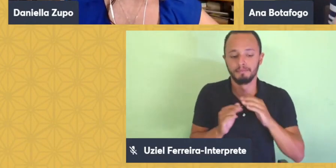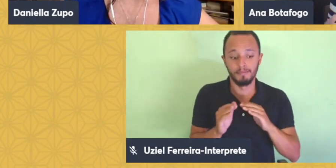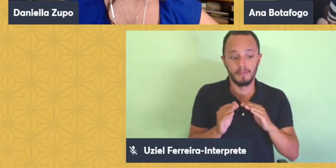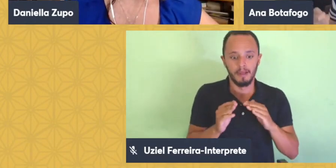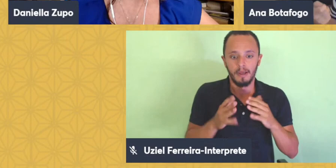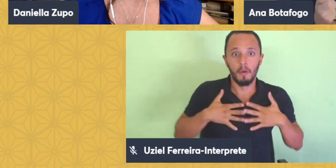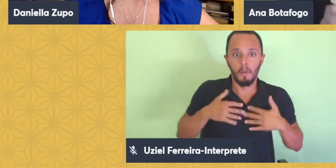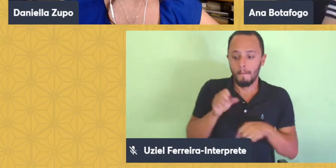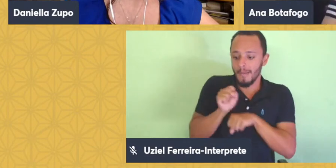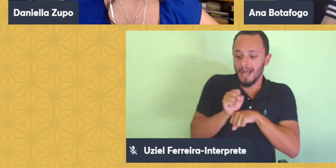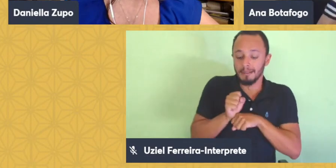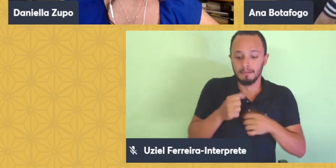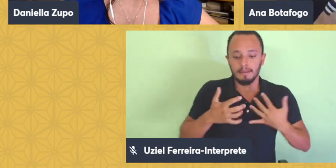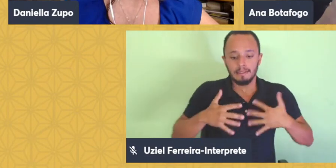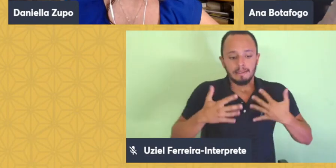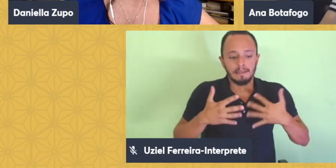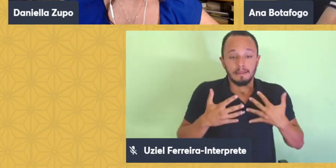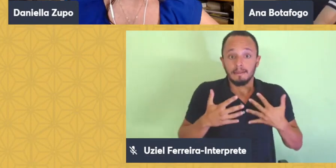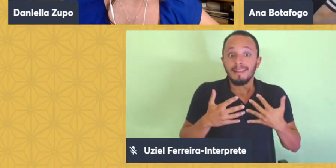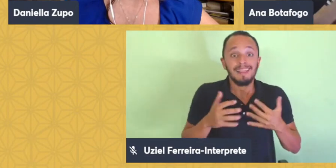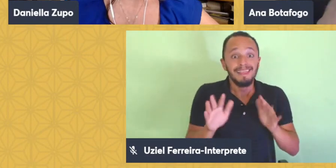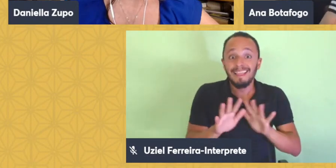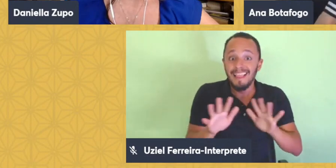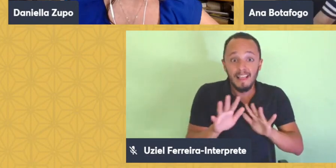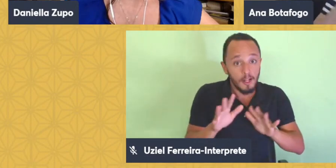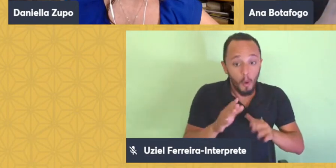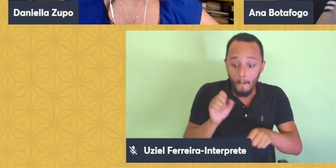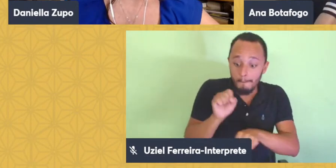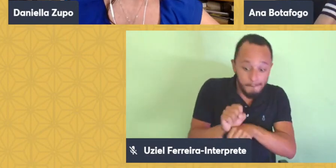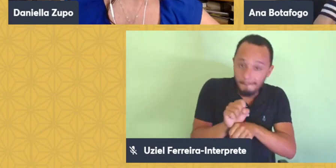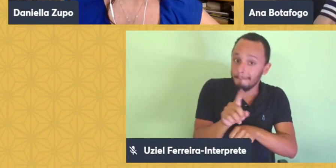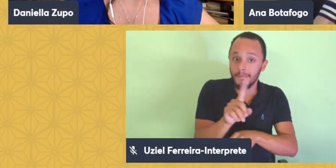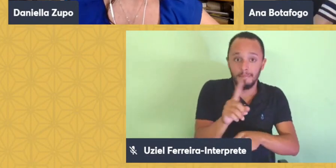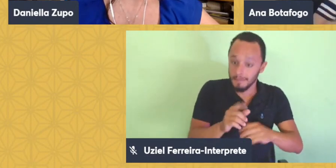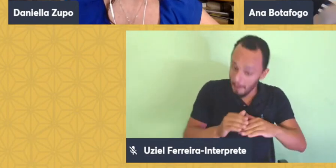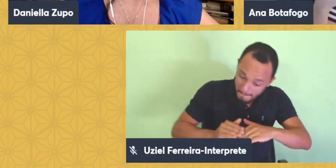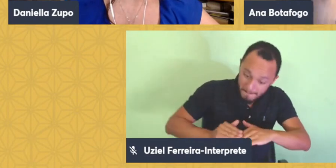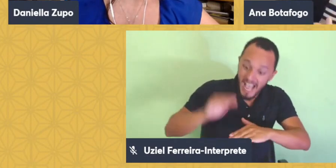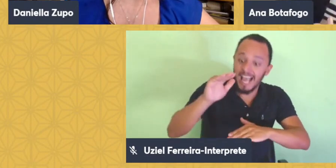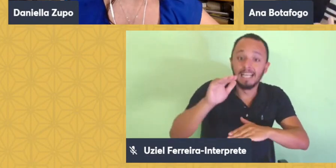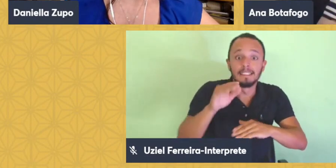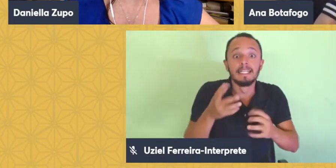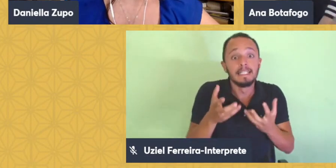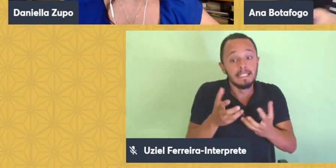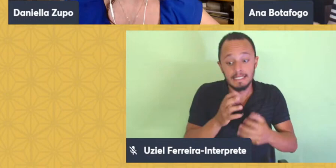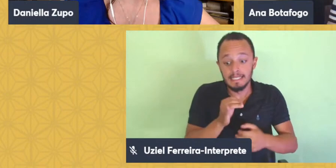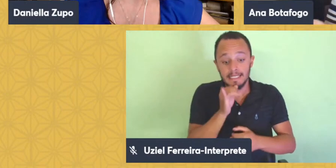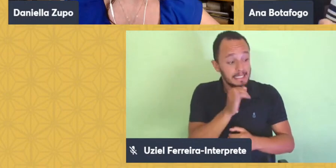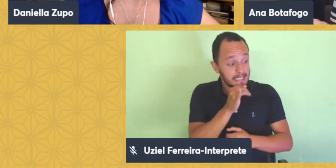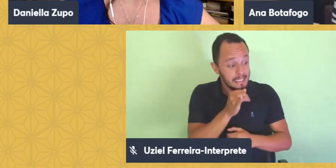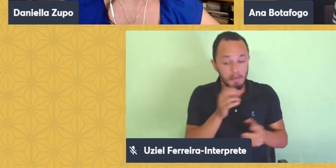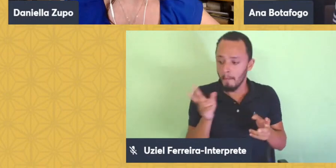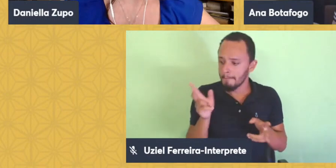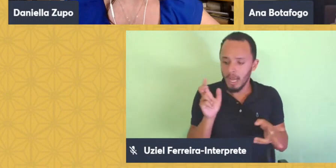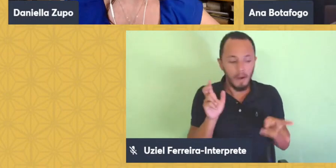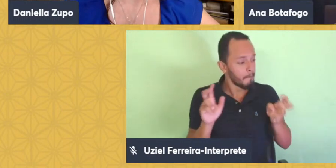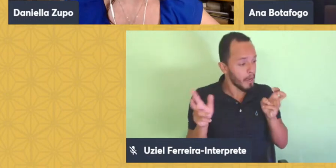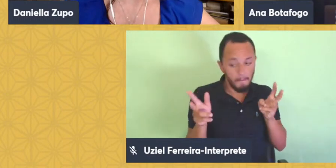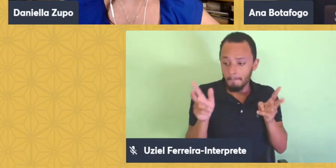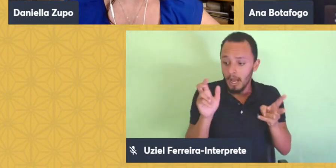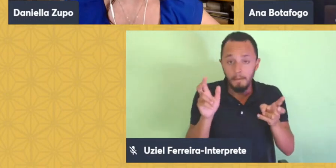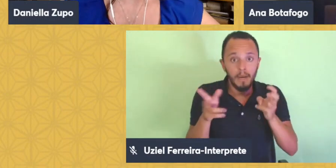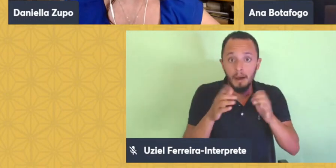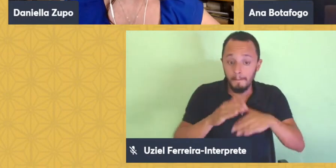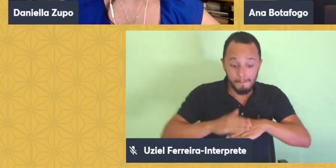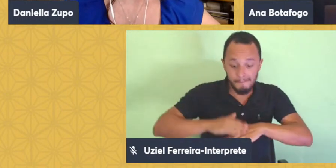um exemplo de de de cada vez querer mais e de se superarem tanto é que trouxeram